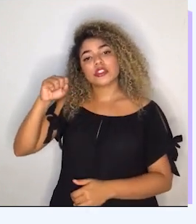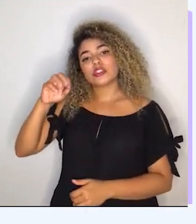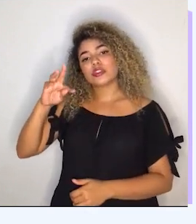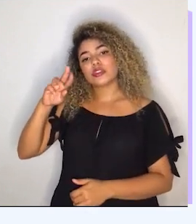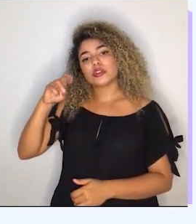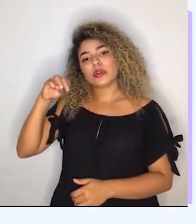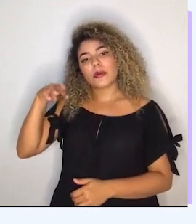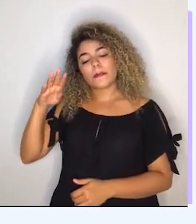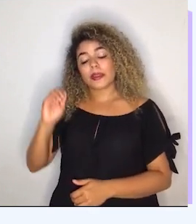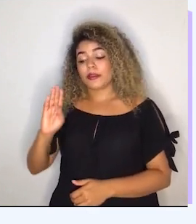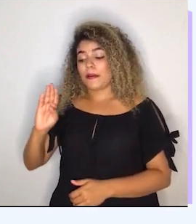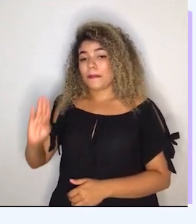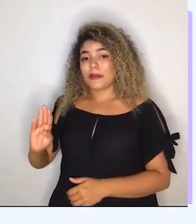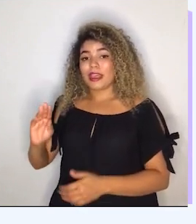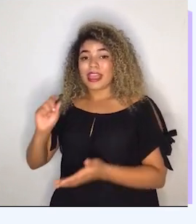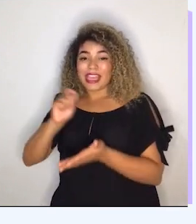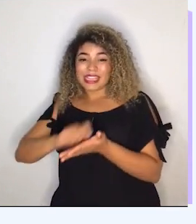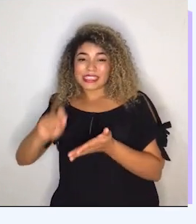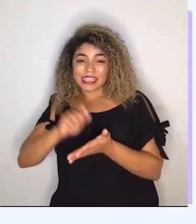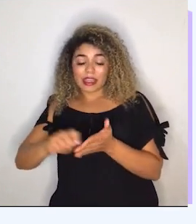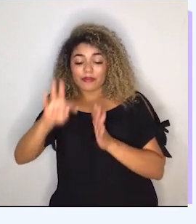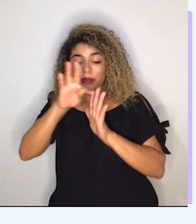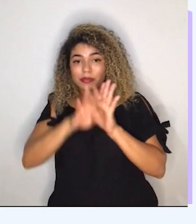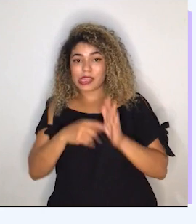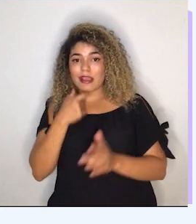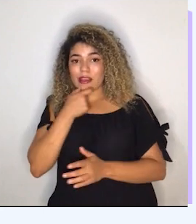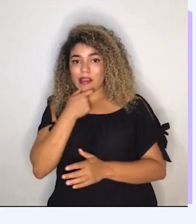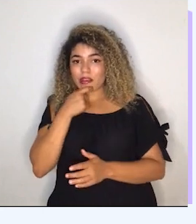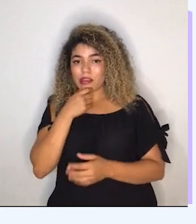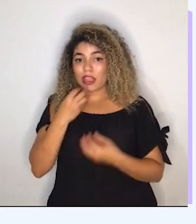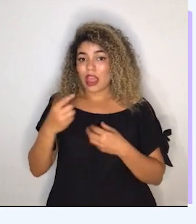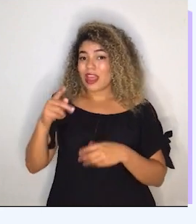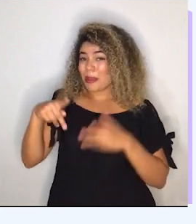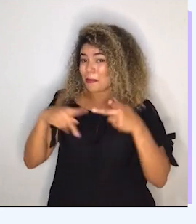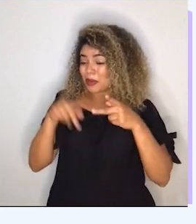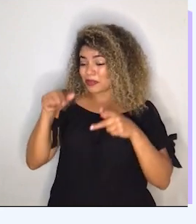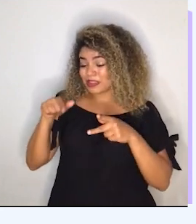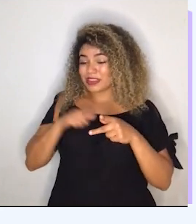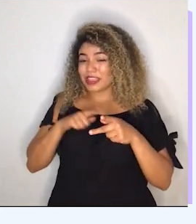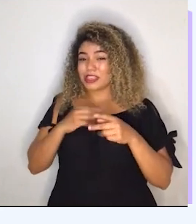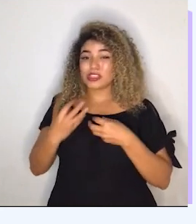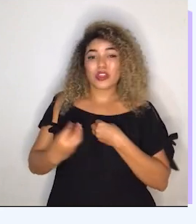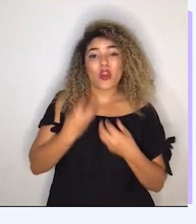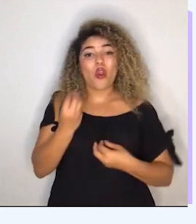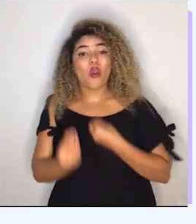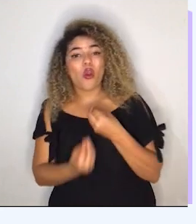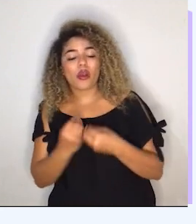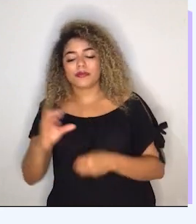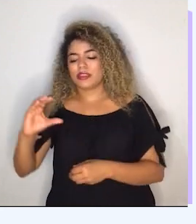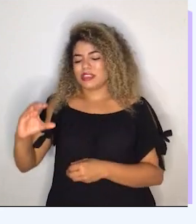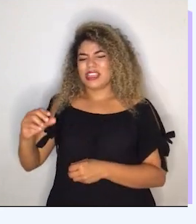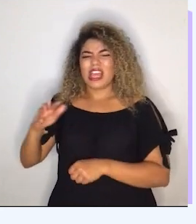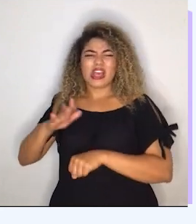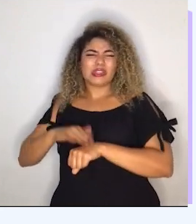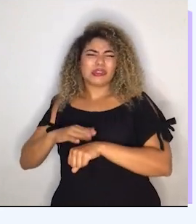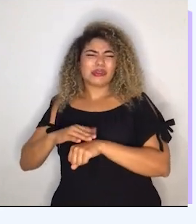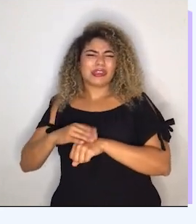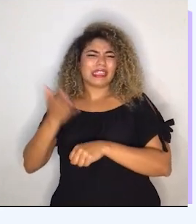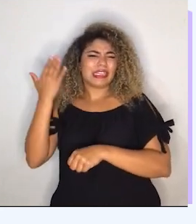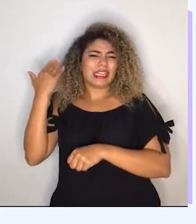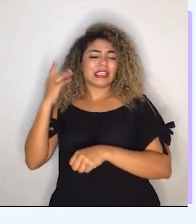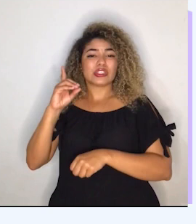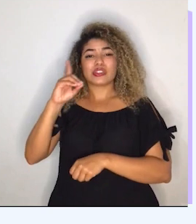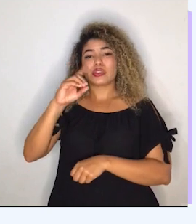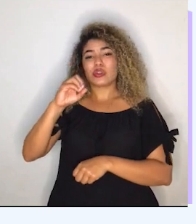B, escrevemos o texto em inglês, uma preposição de modo. Na letra C, estou doente desde